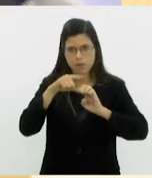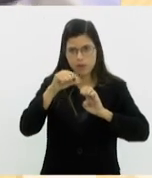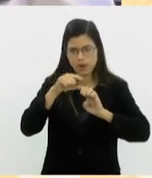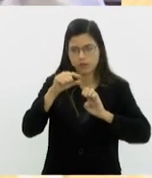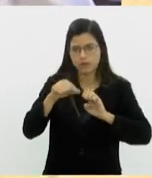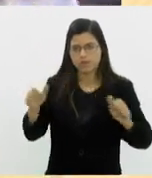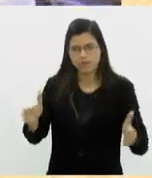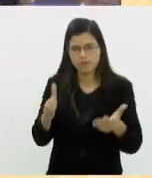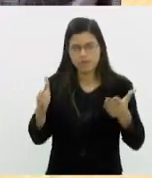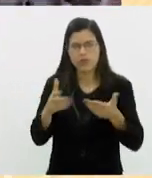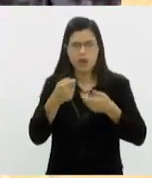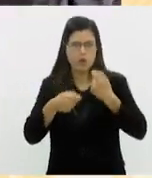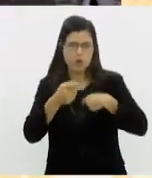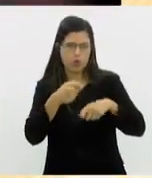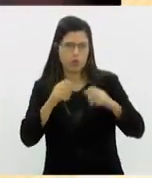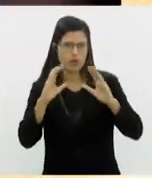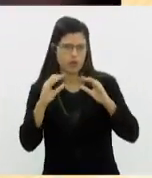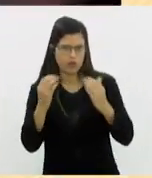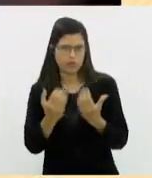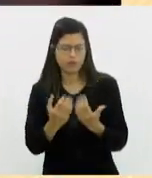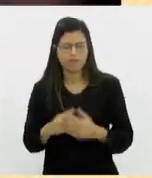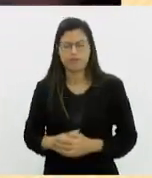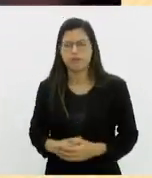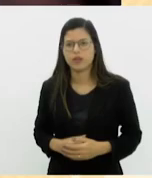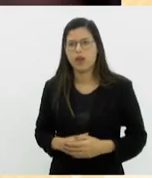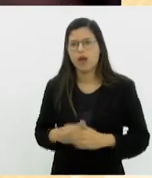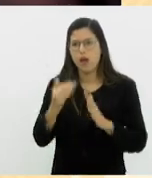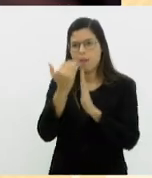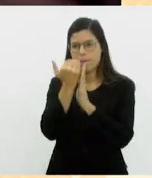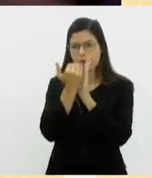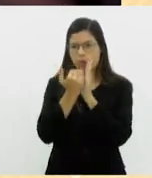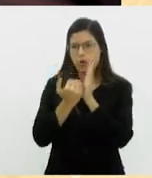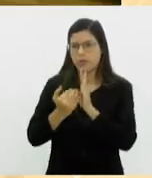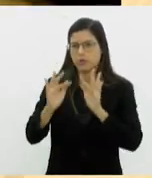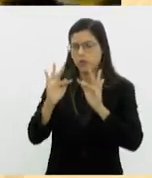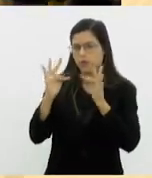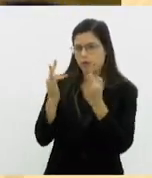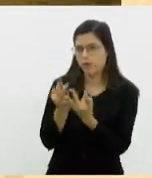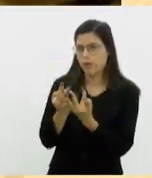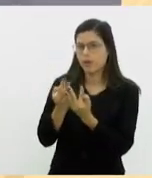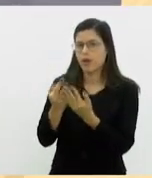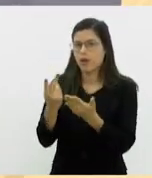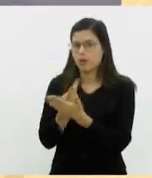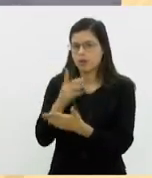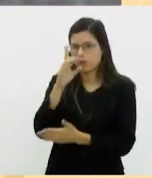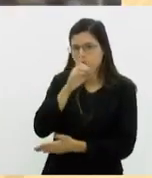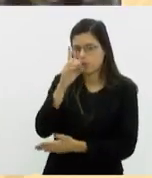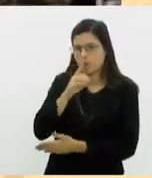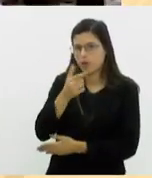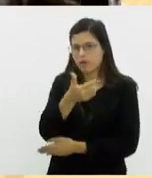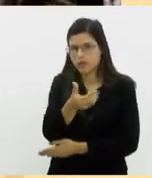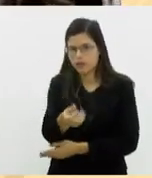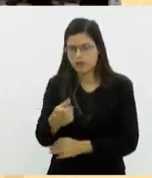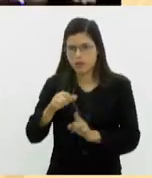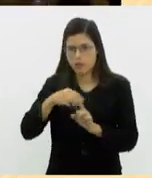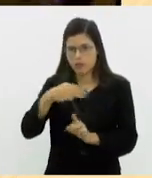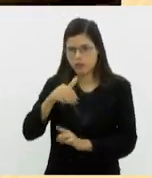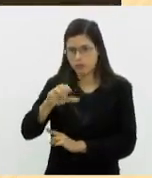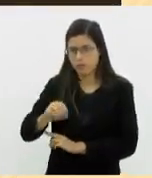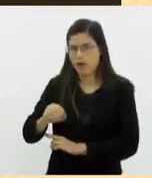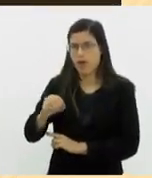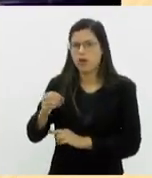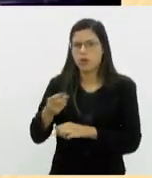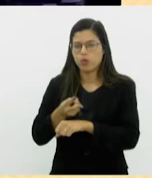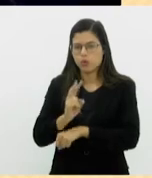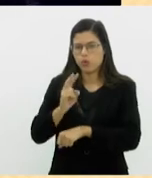a economia comunitária. A programação é para toda a família e acontece neste domingo, 26 de maio, a partir das